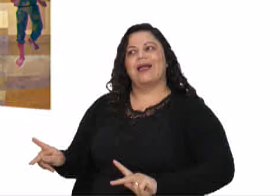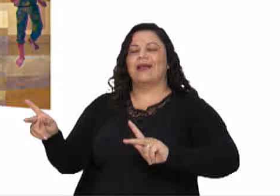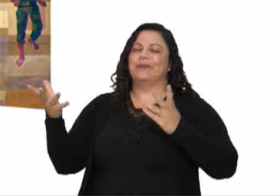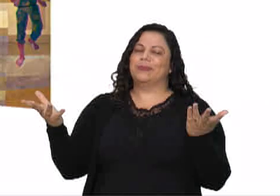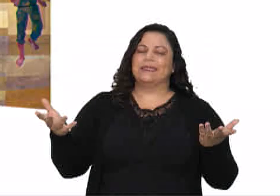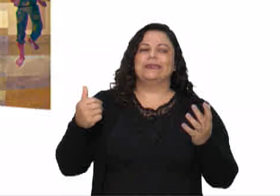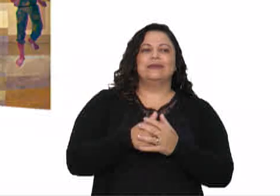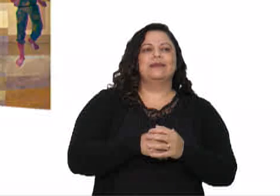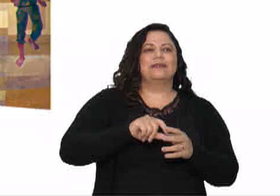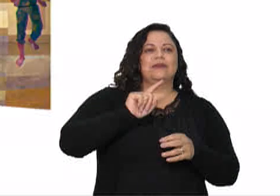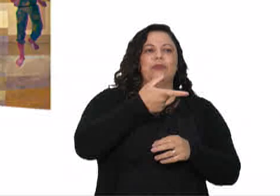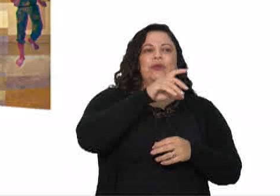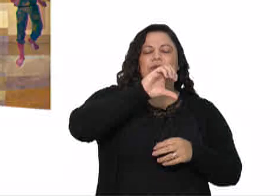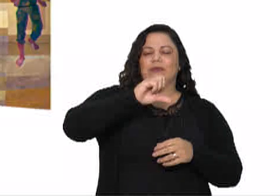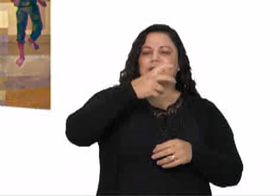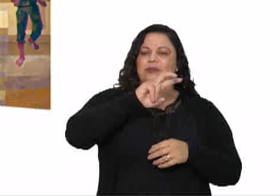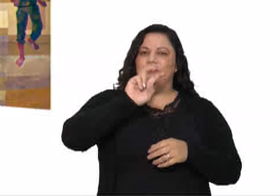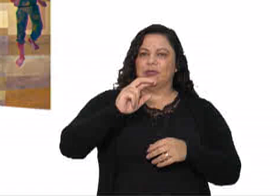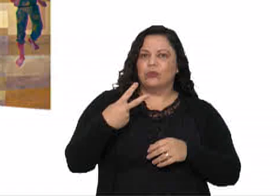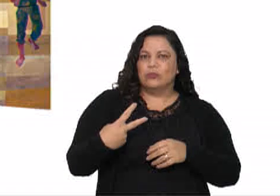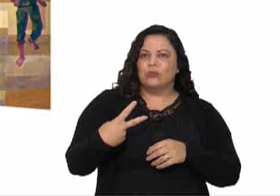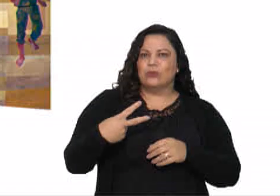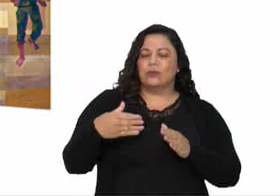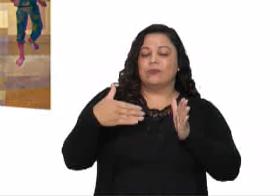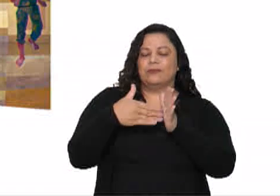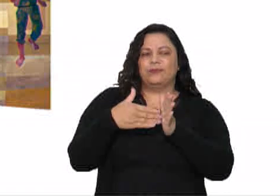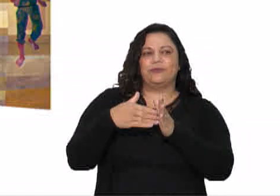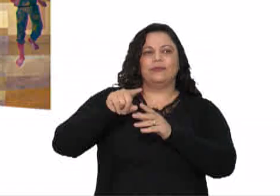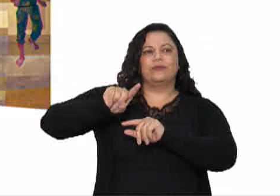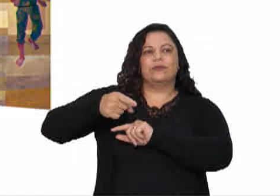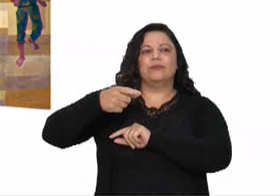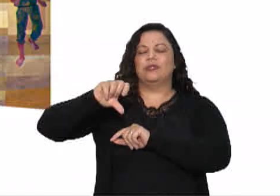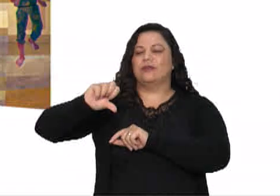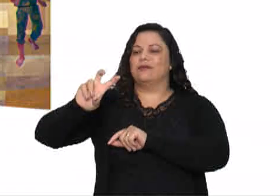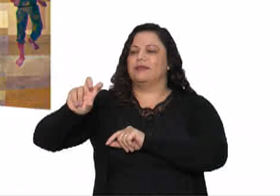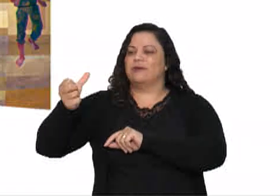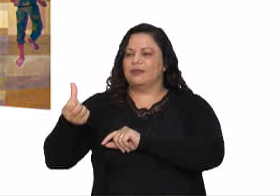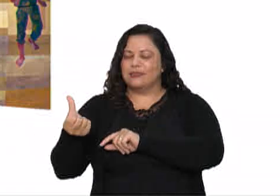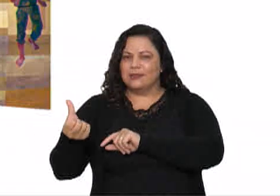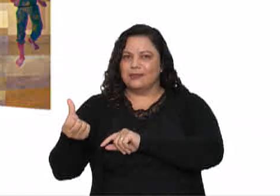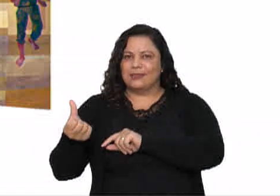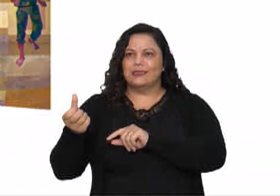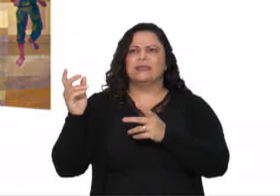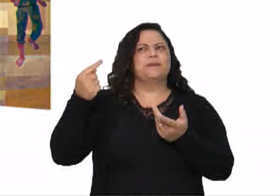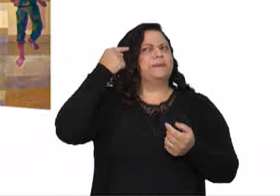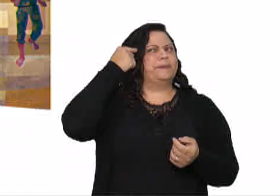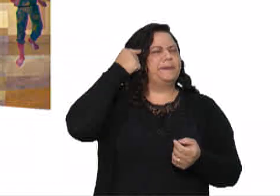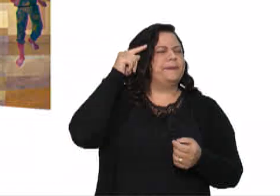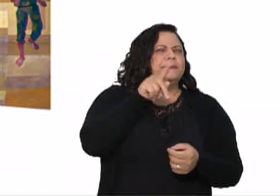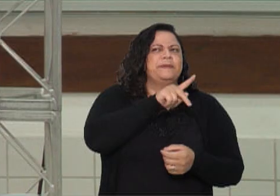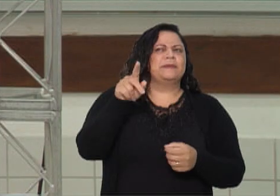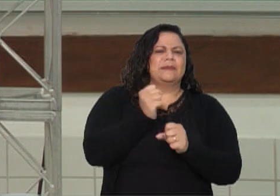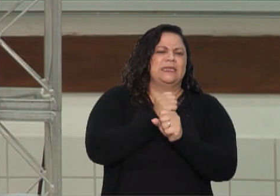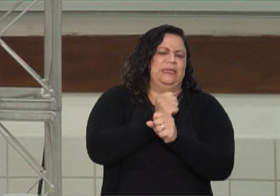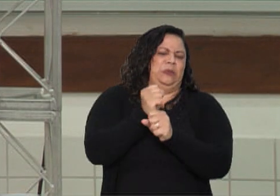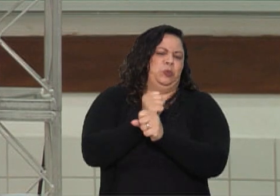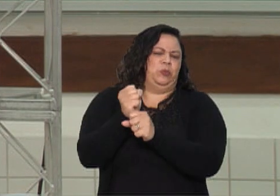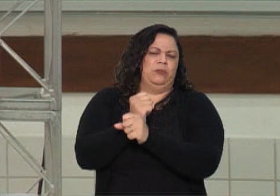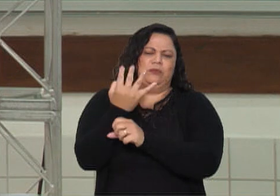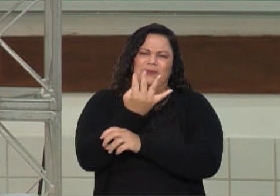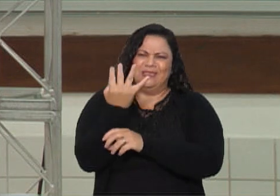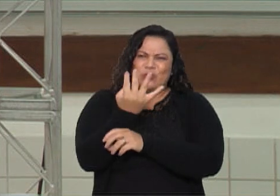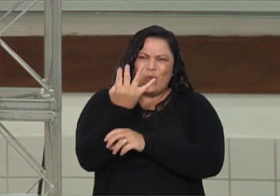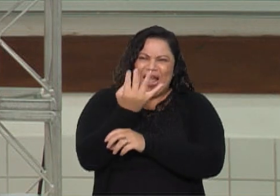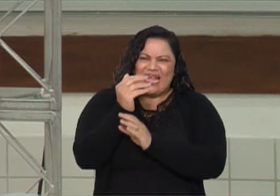de 1952 a 1956. Aí você pensa assim, professora, mas quanto tempo? 4